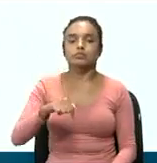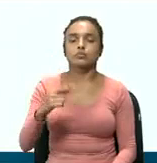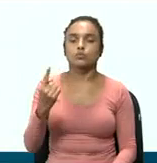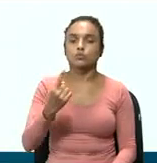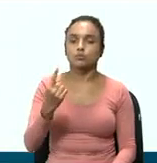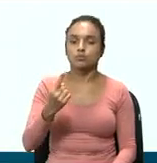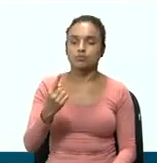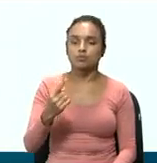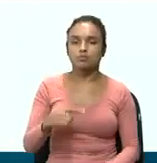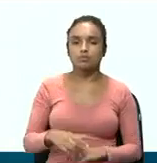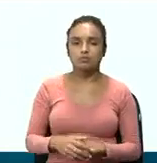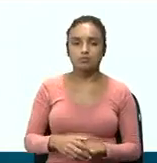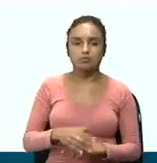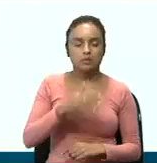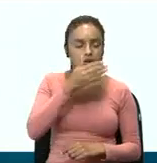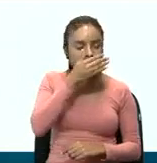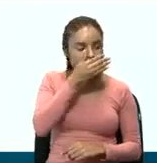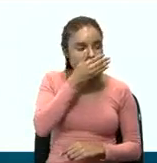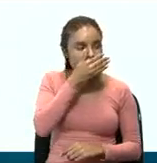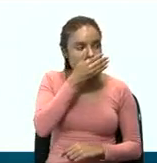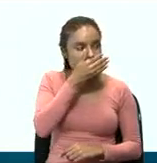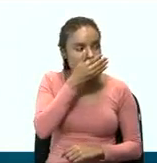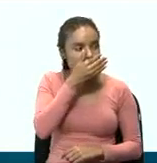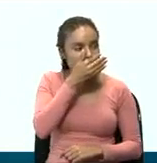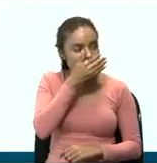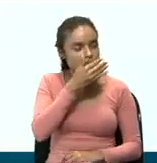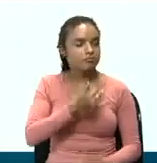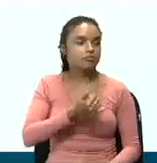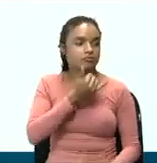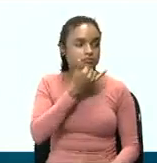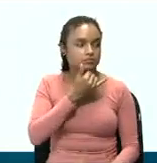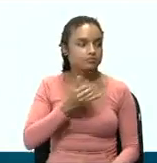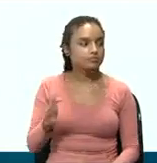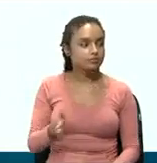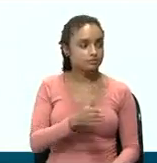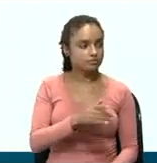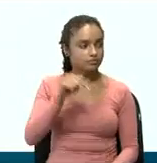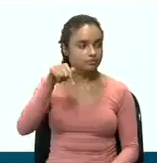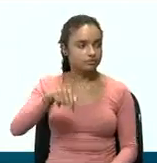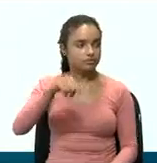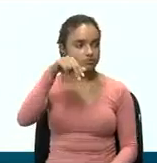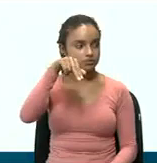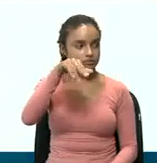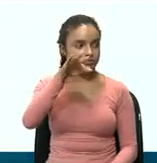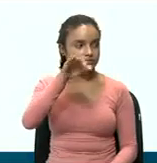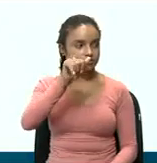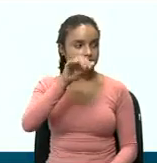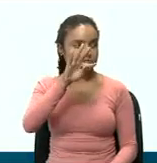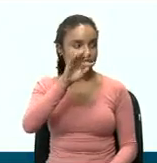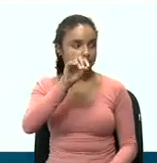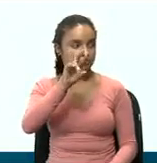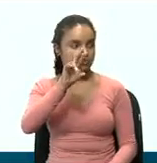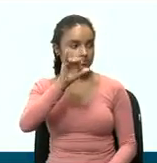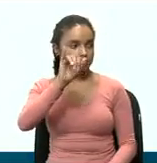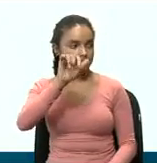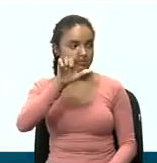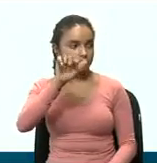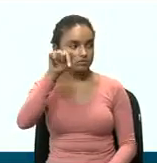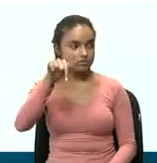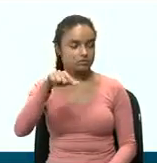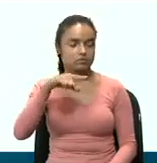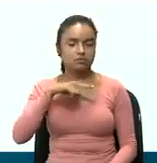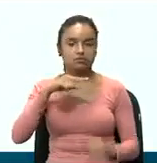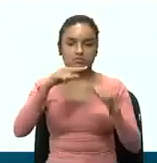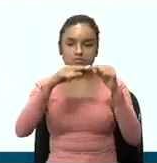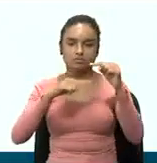inverto o segundo. O n fatorial que está no denominador, ele vai subir, n fatorial, e o